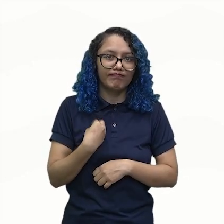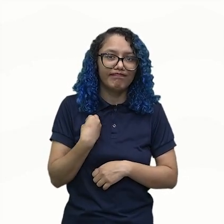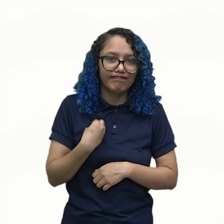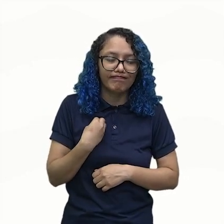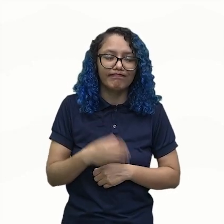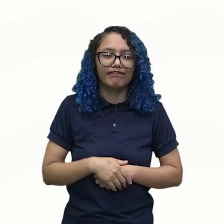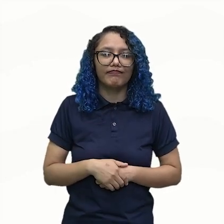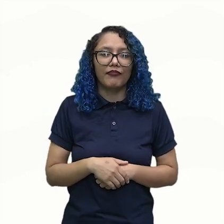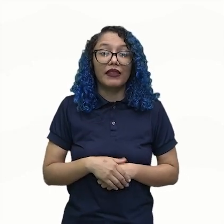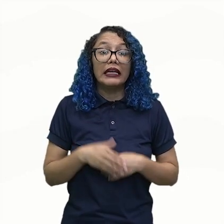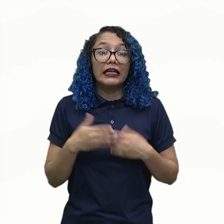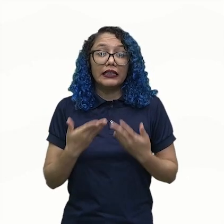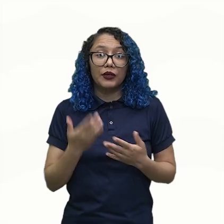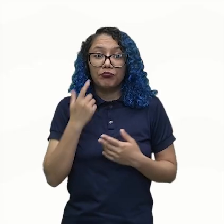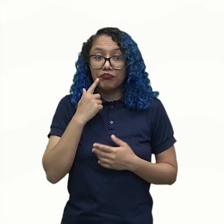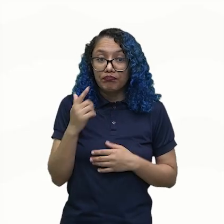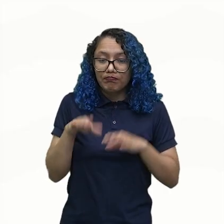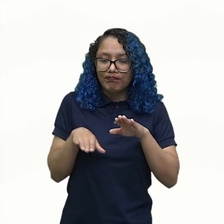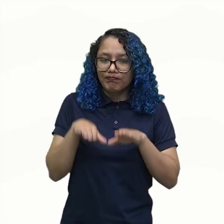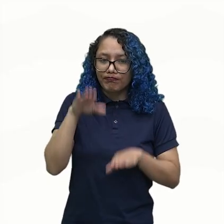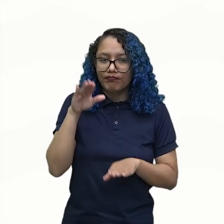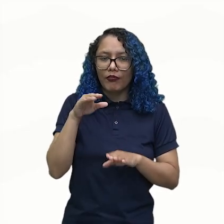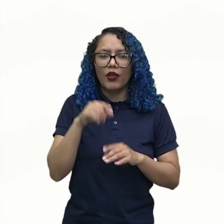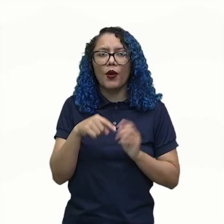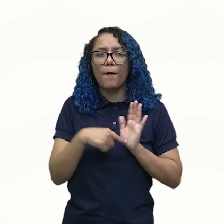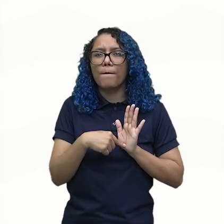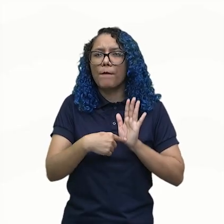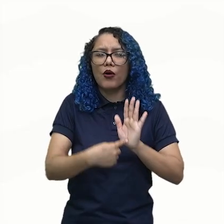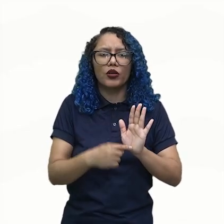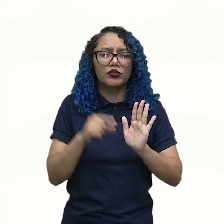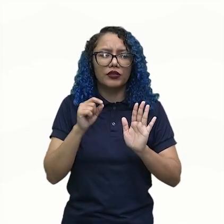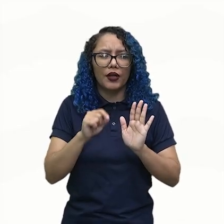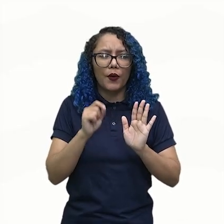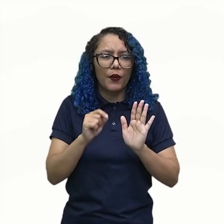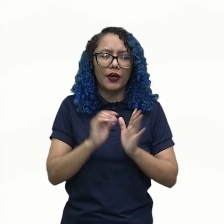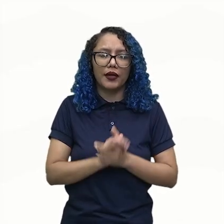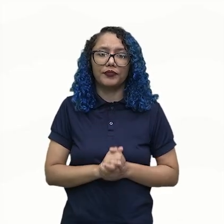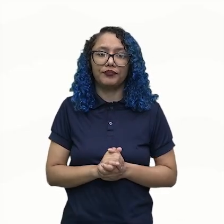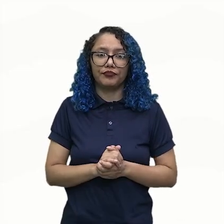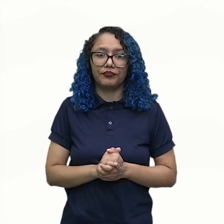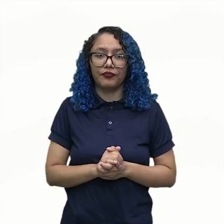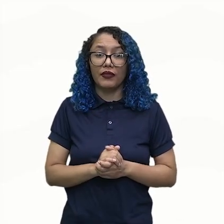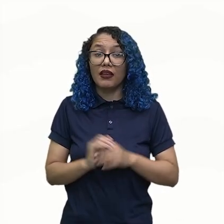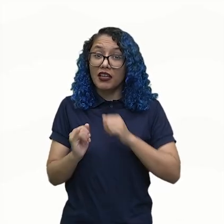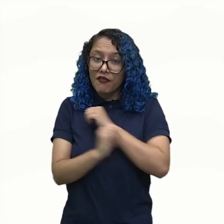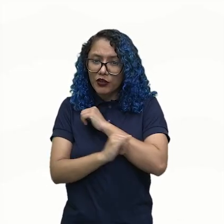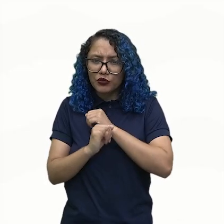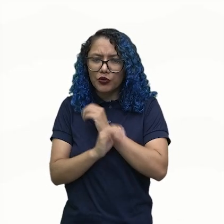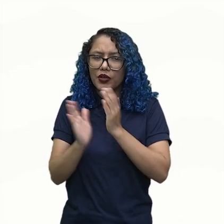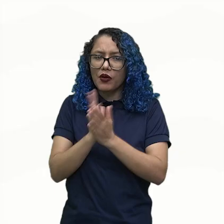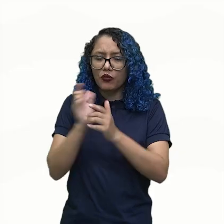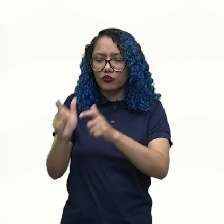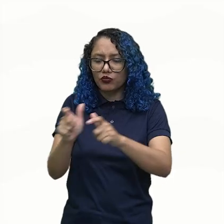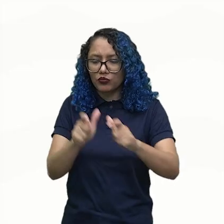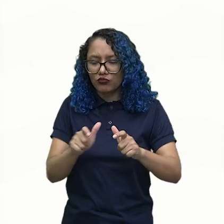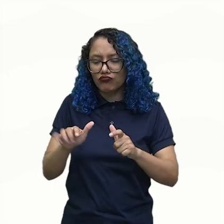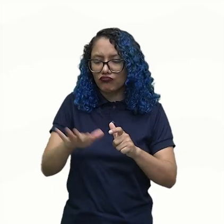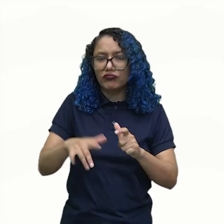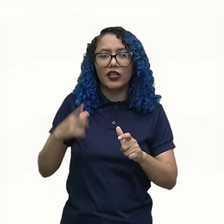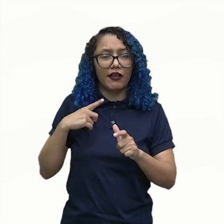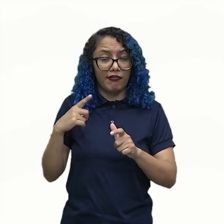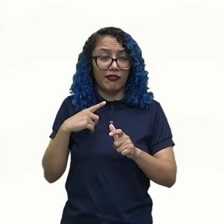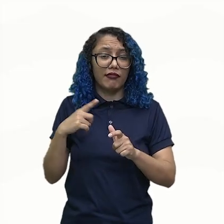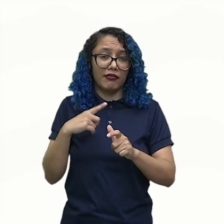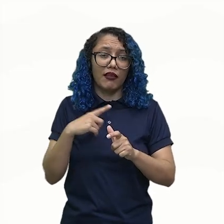desigualdade socioespacial, ela reflete a concentração de infraestruturas em certos bairros de uma cidade, por exemplo,